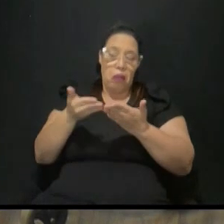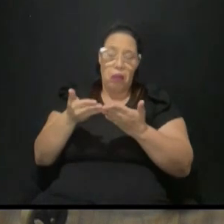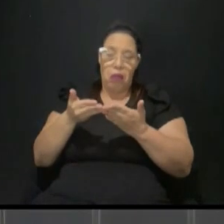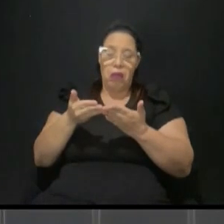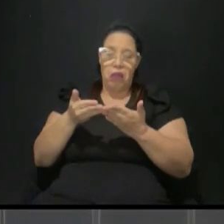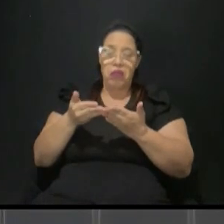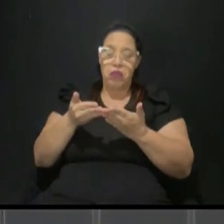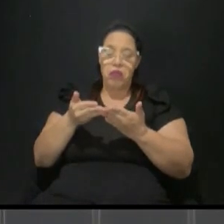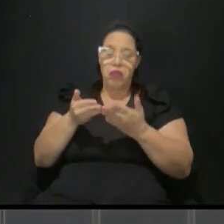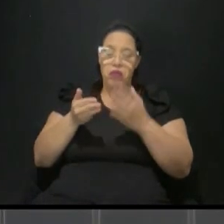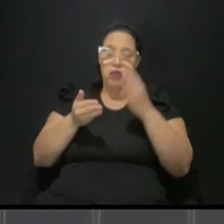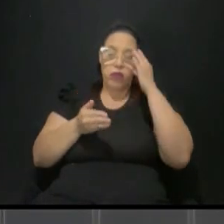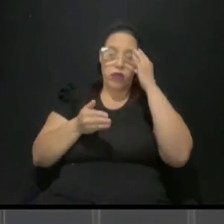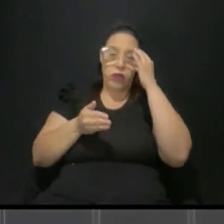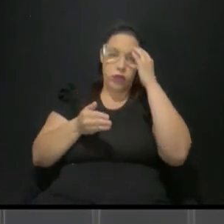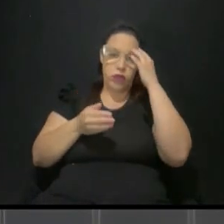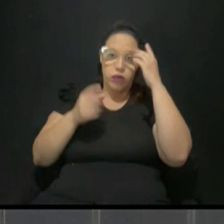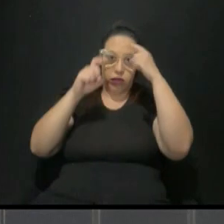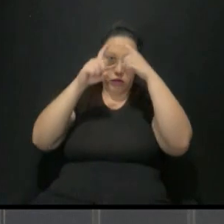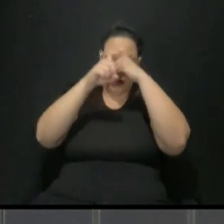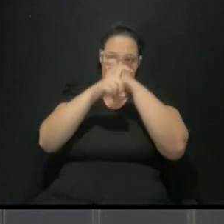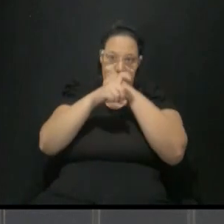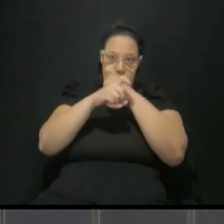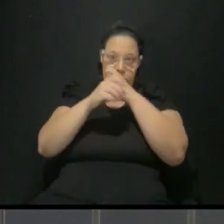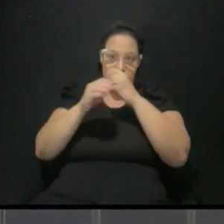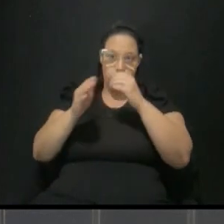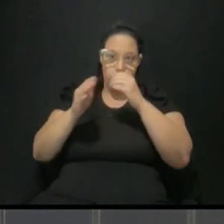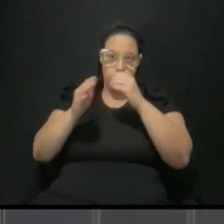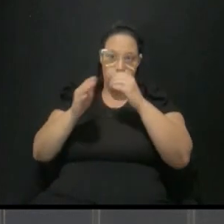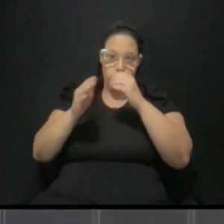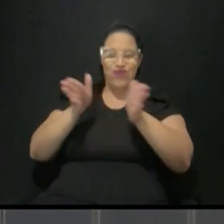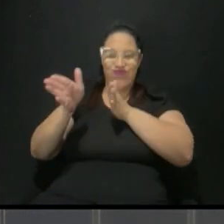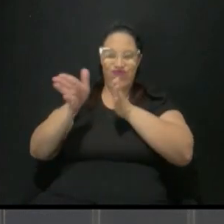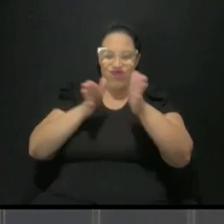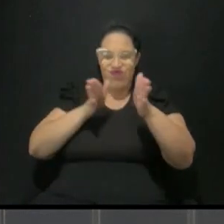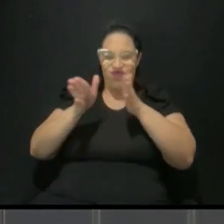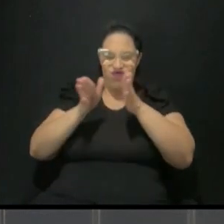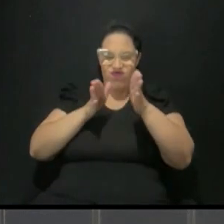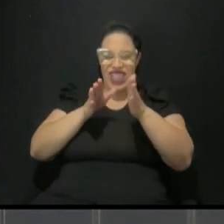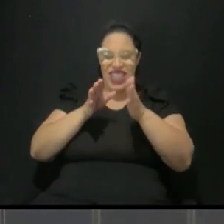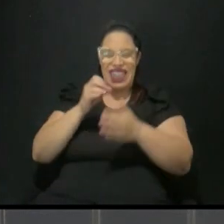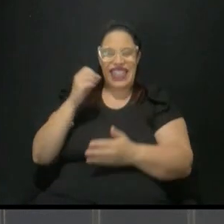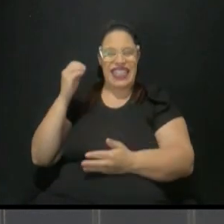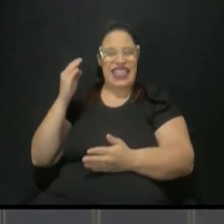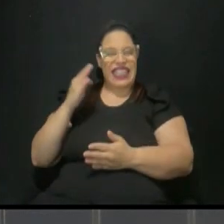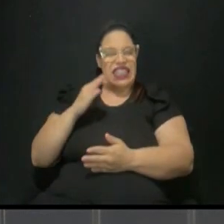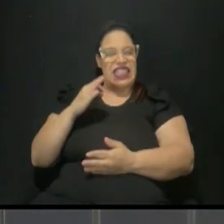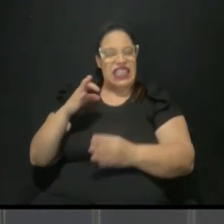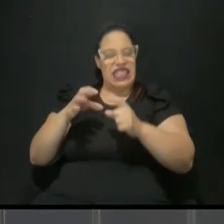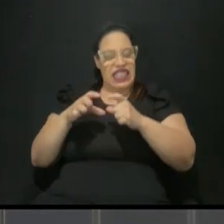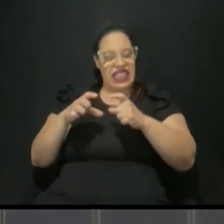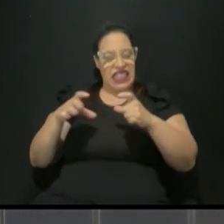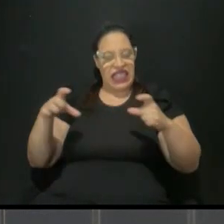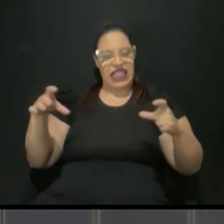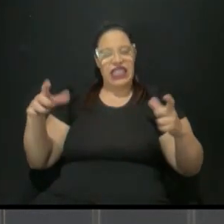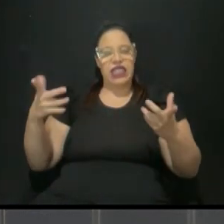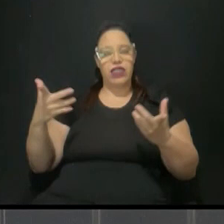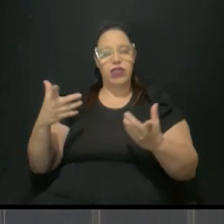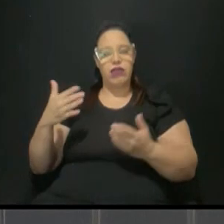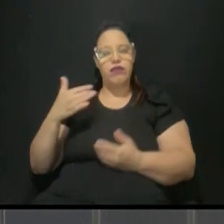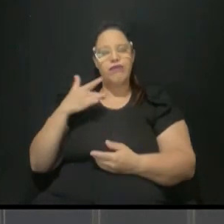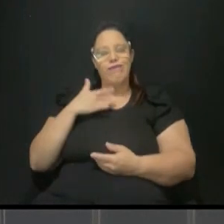a dificuldade de acessibilidade, né, é muito grande. Eu ainda friso